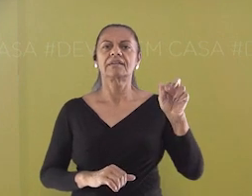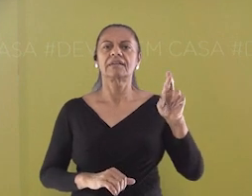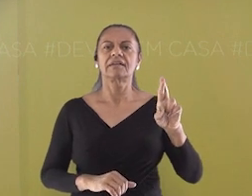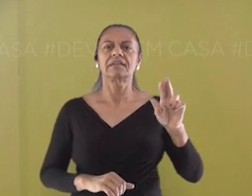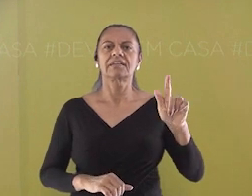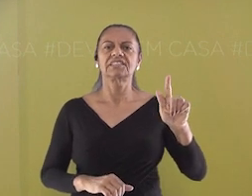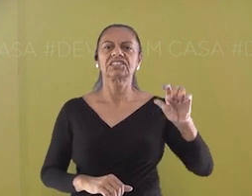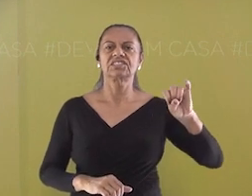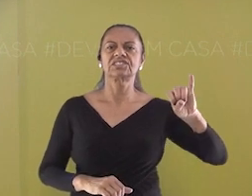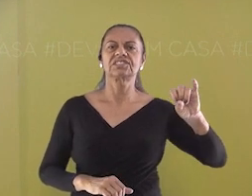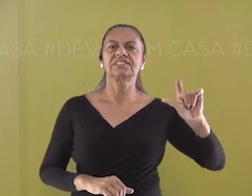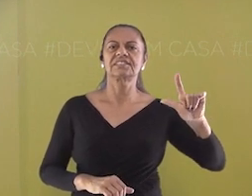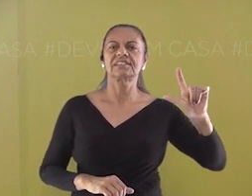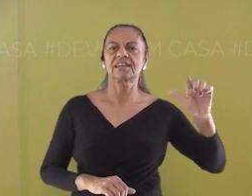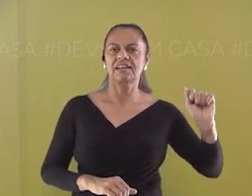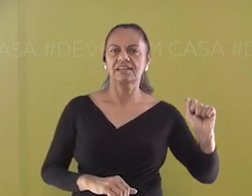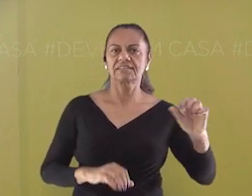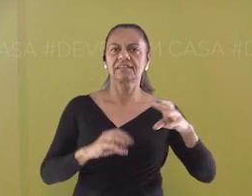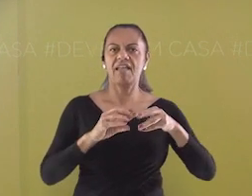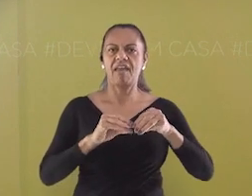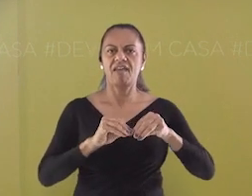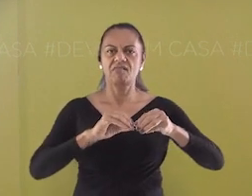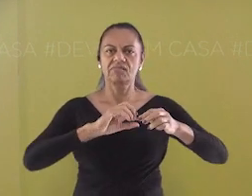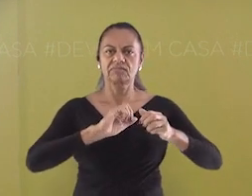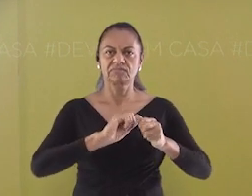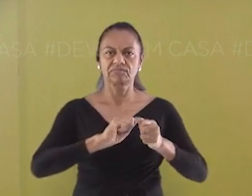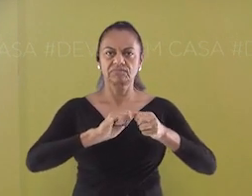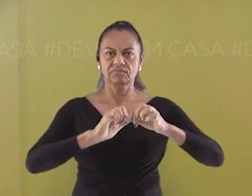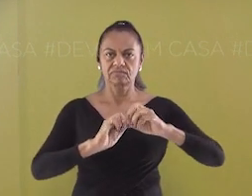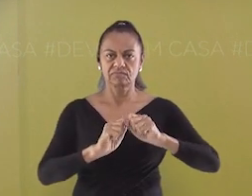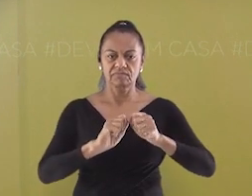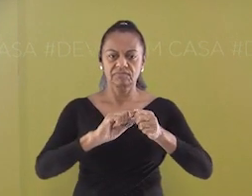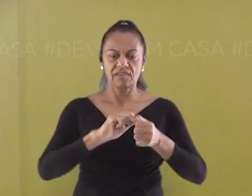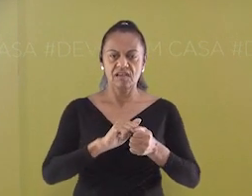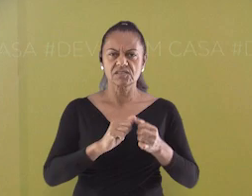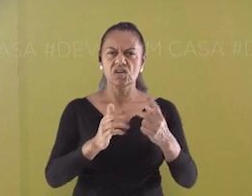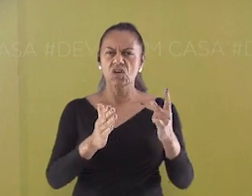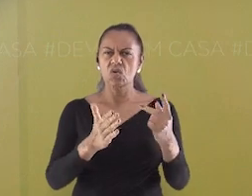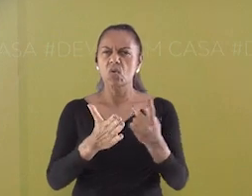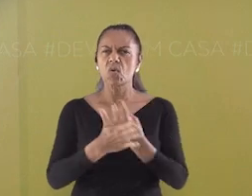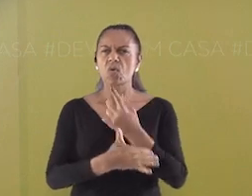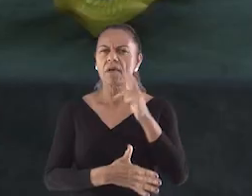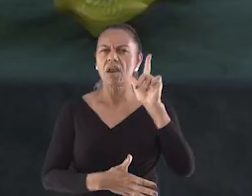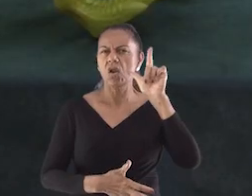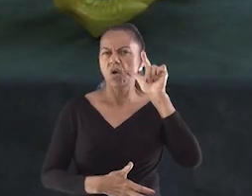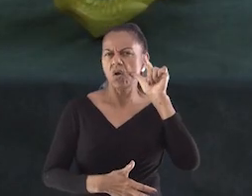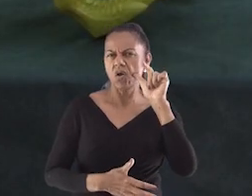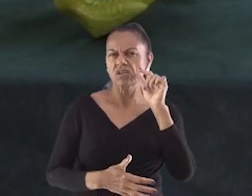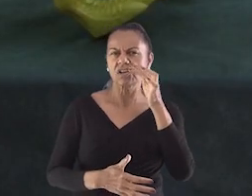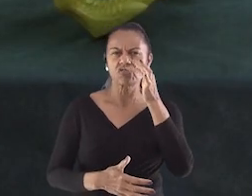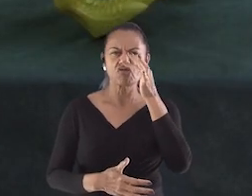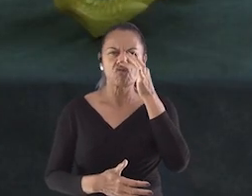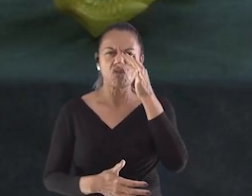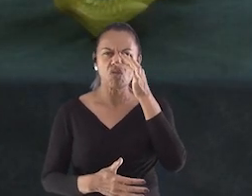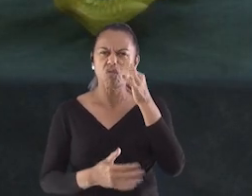vai primeiro cortar um pedacinho da argila. A argila você consegue comprar em